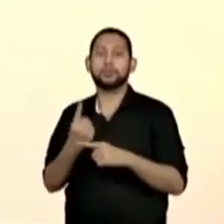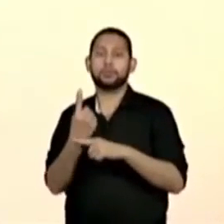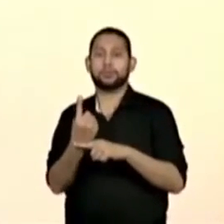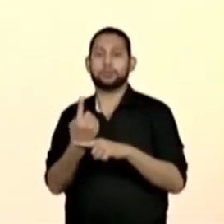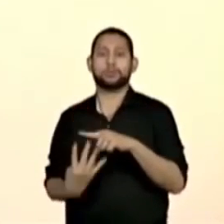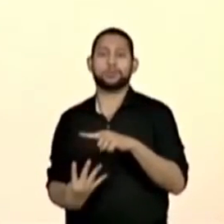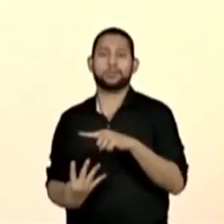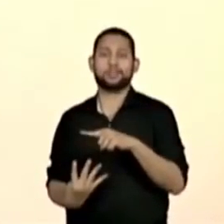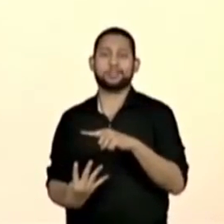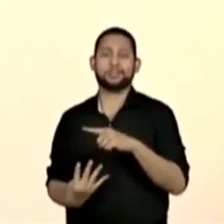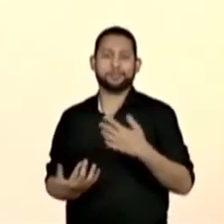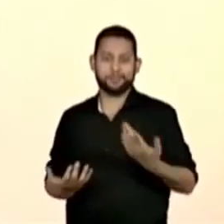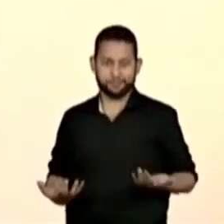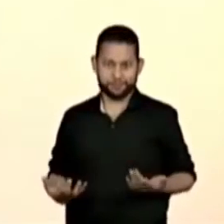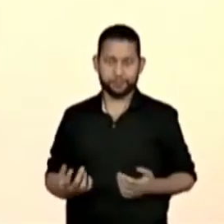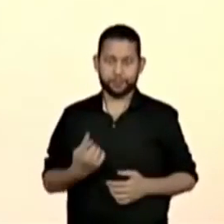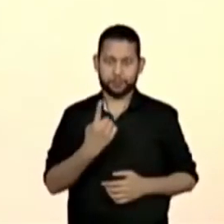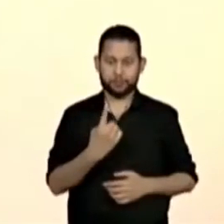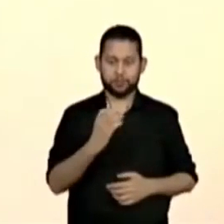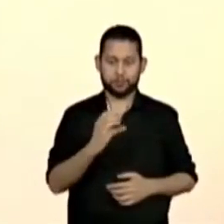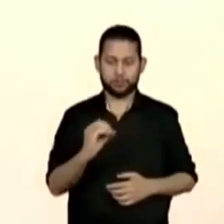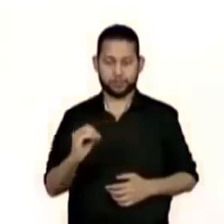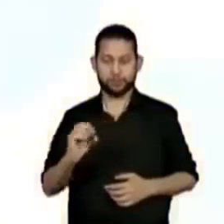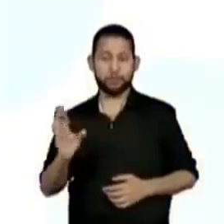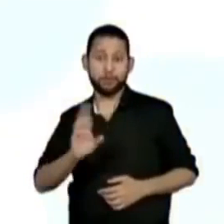100$ 100